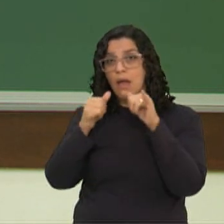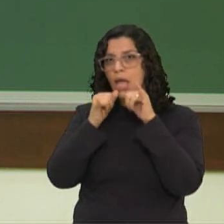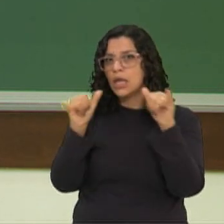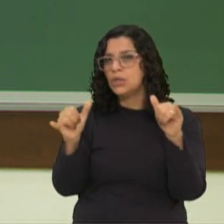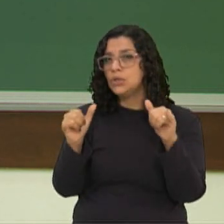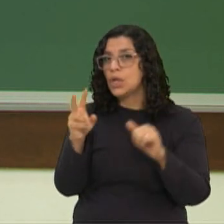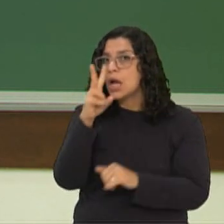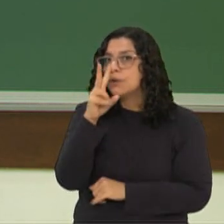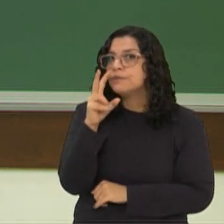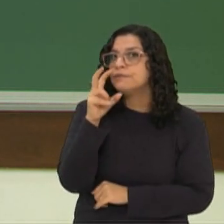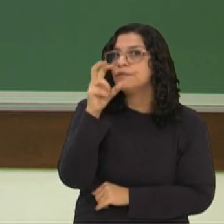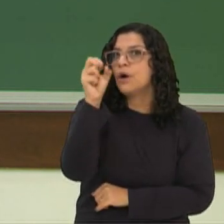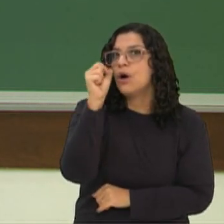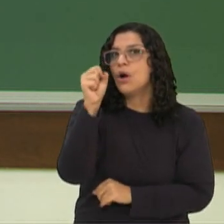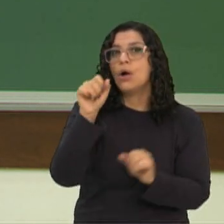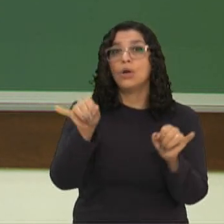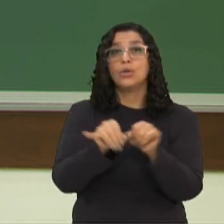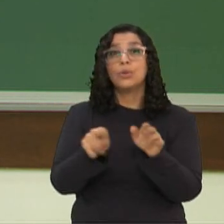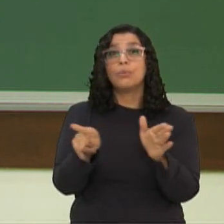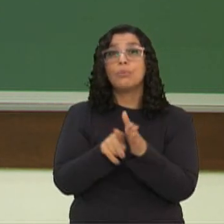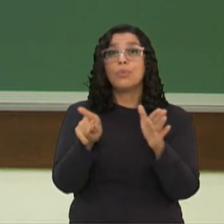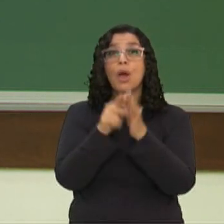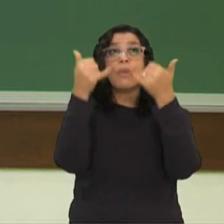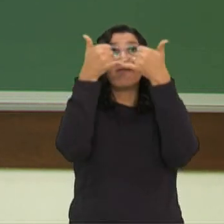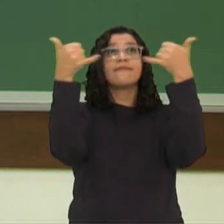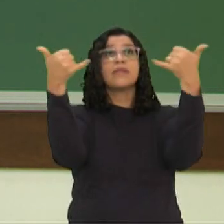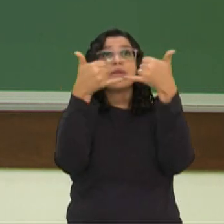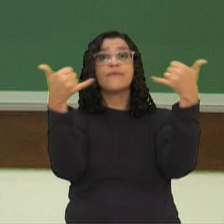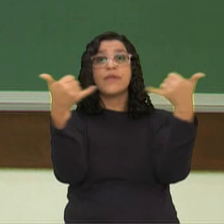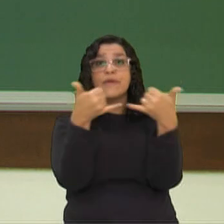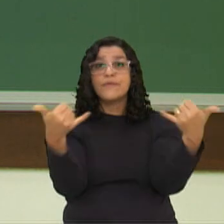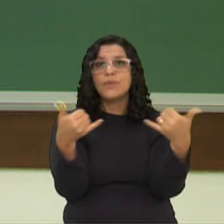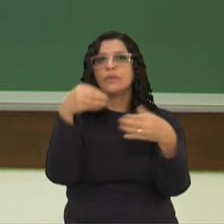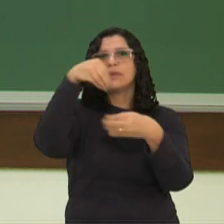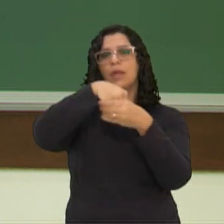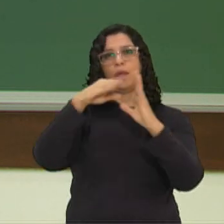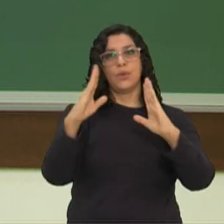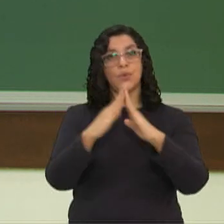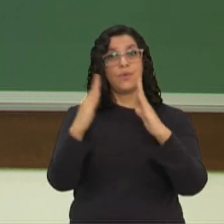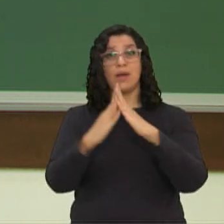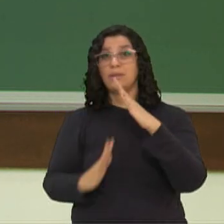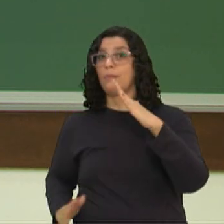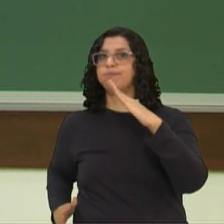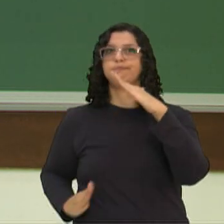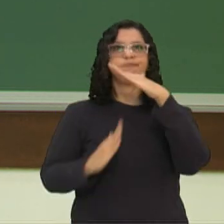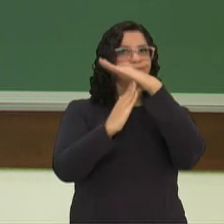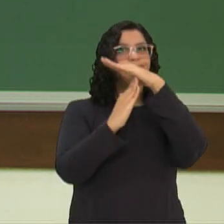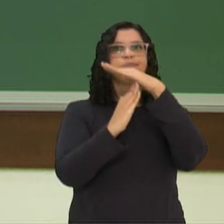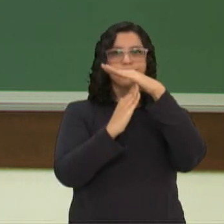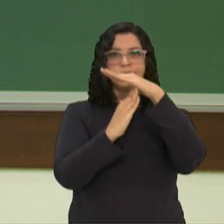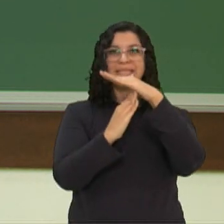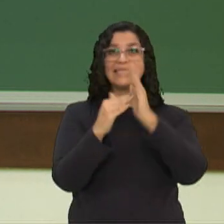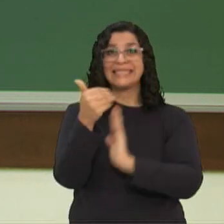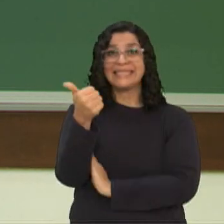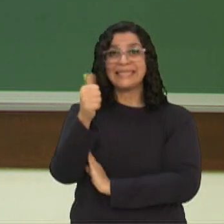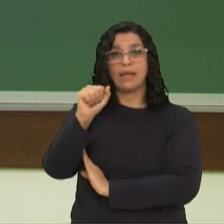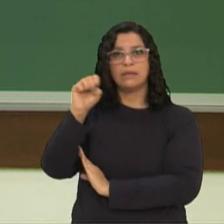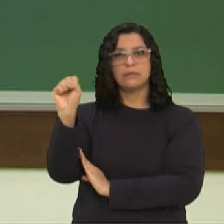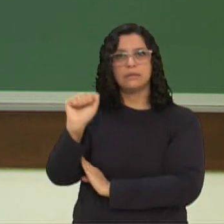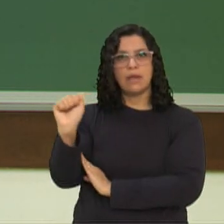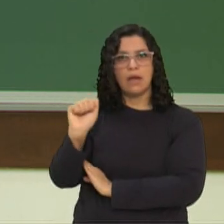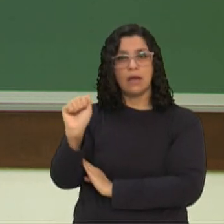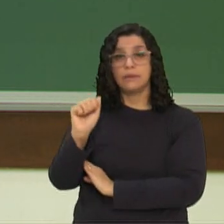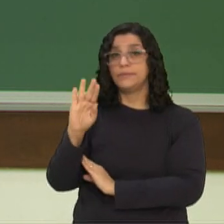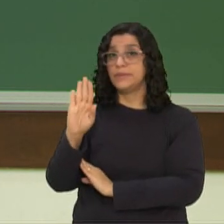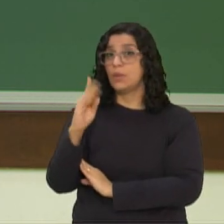projeção dos circuitos elétricos das residências. É o limite máximo 10 amperes ali, né?